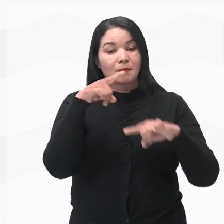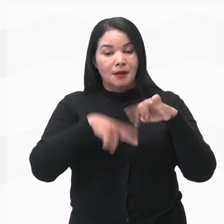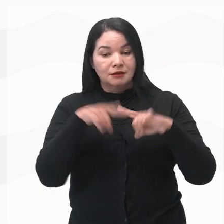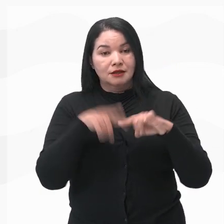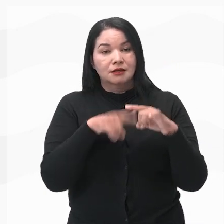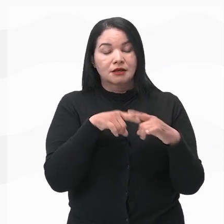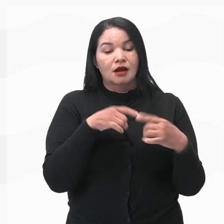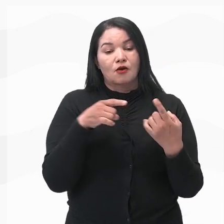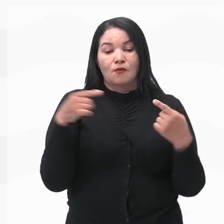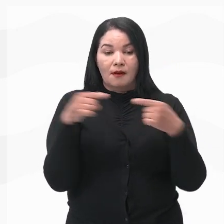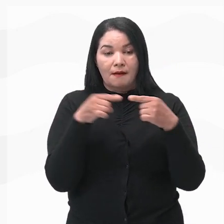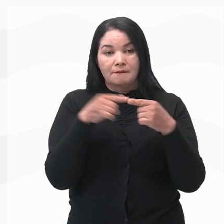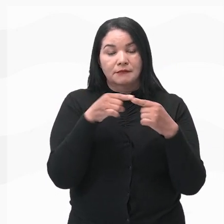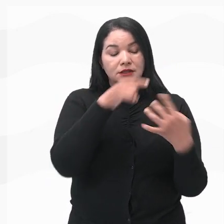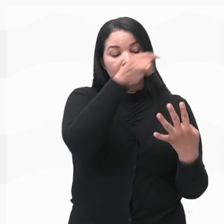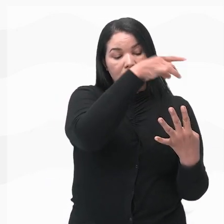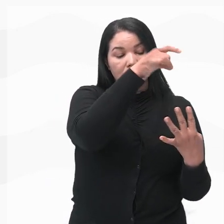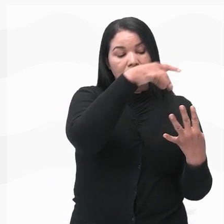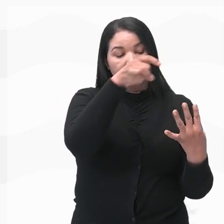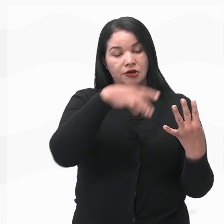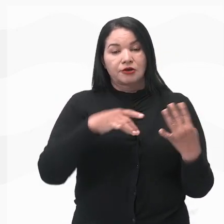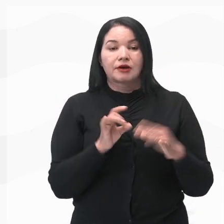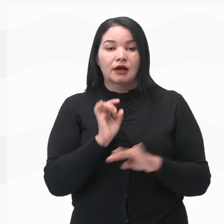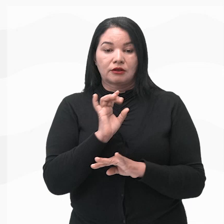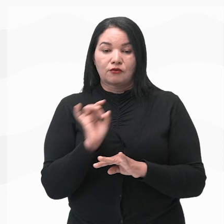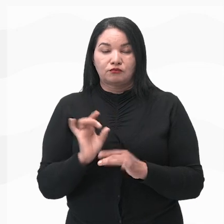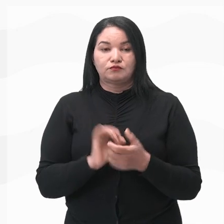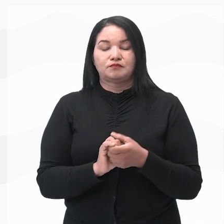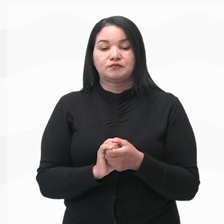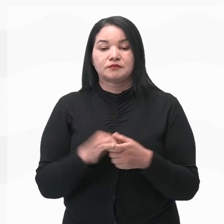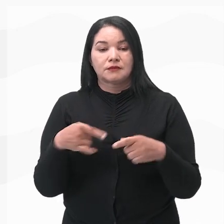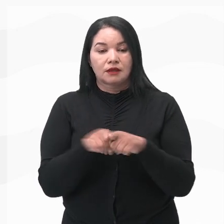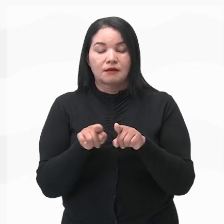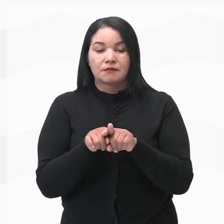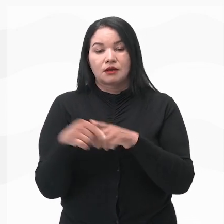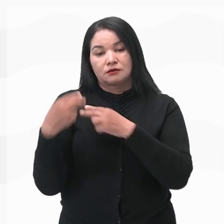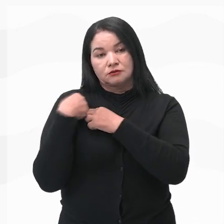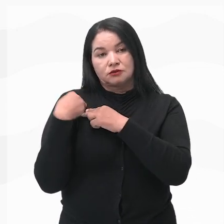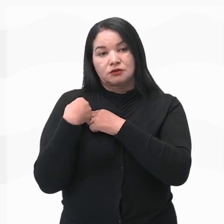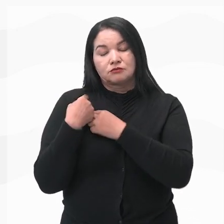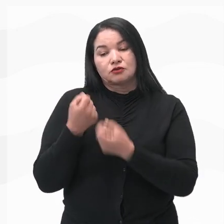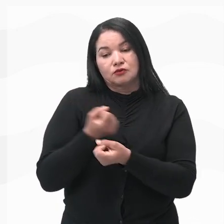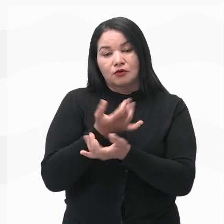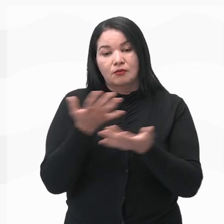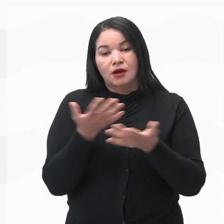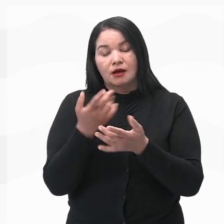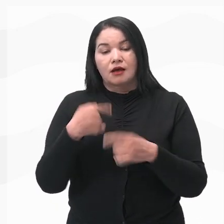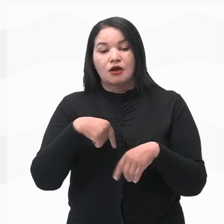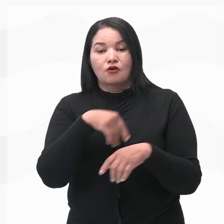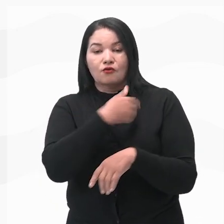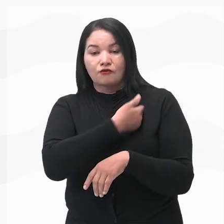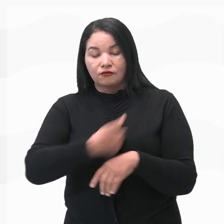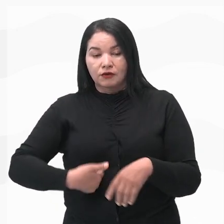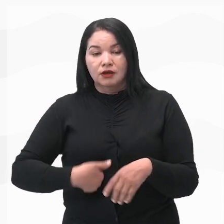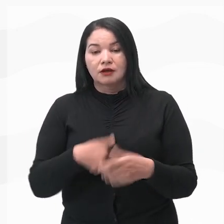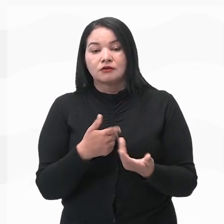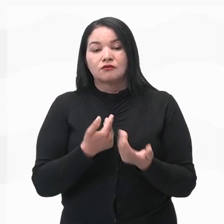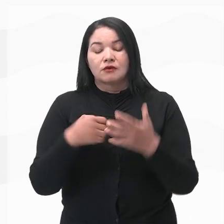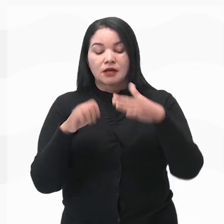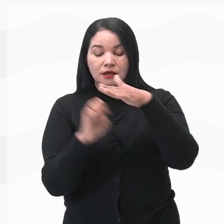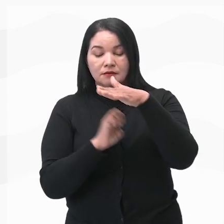assim como uma responsabilidade compartilhada, né? Governos, empresas e